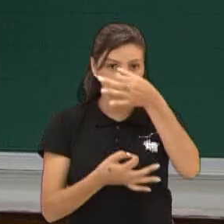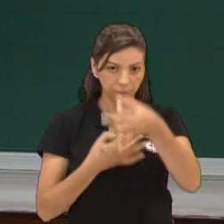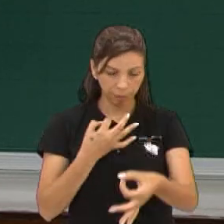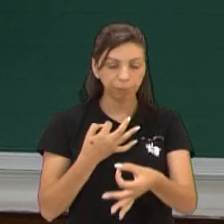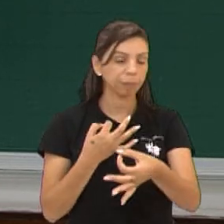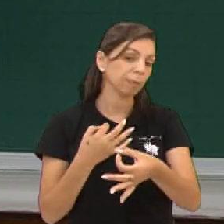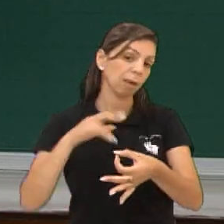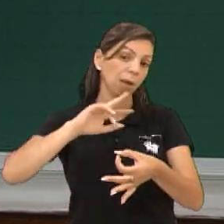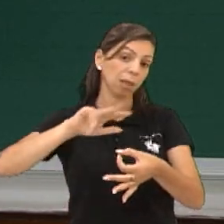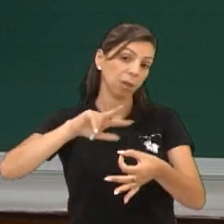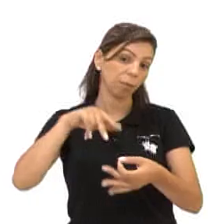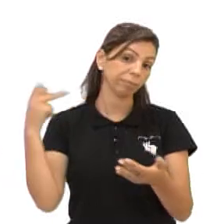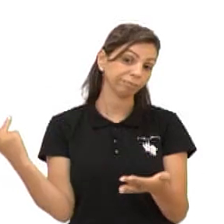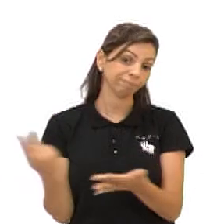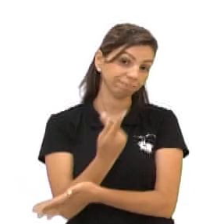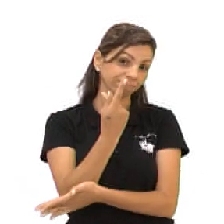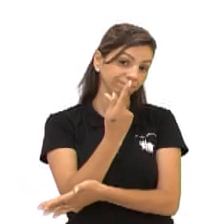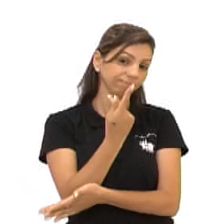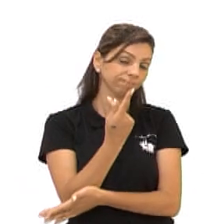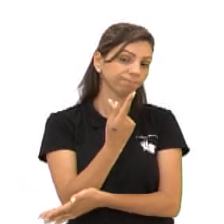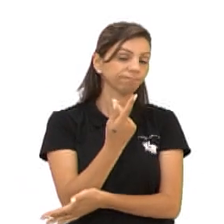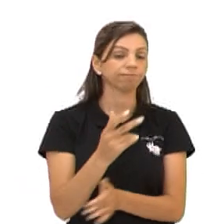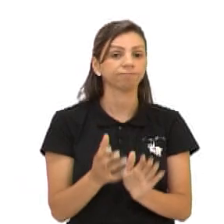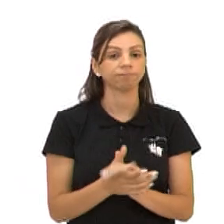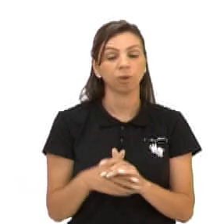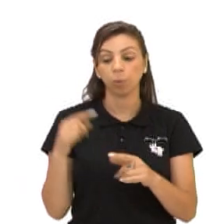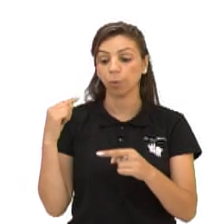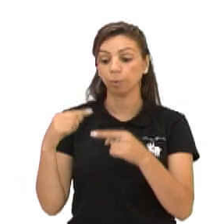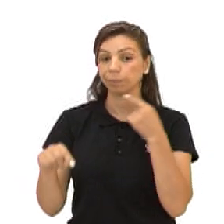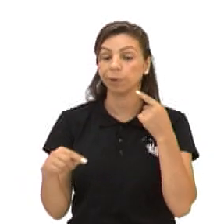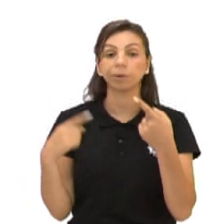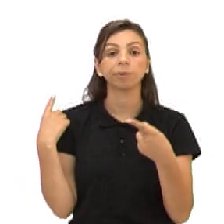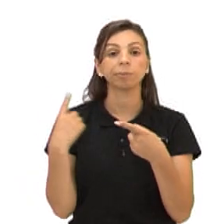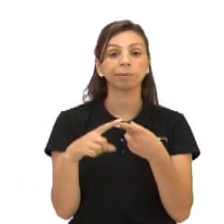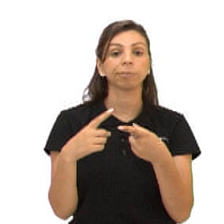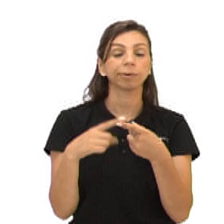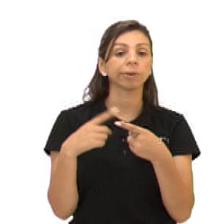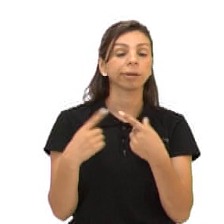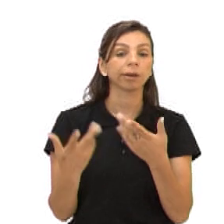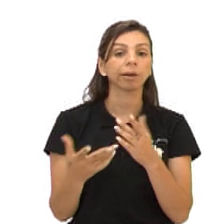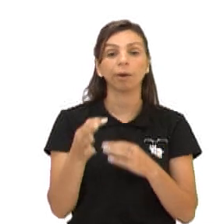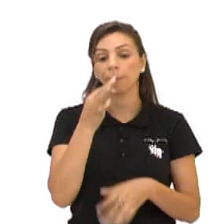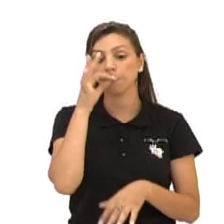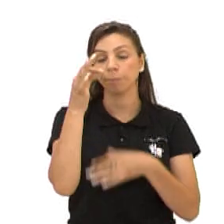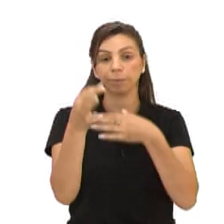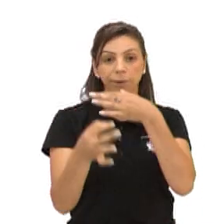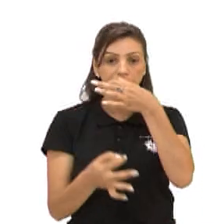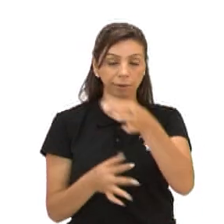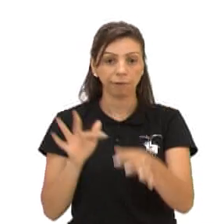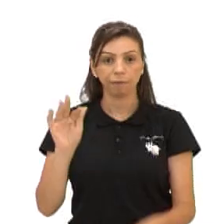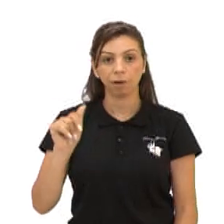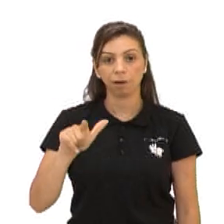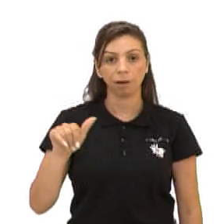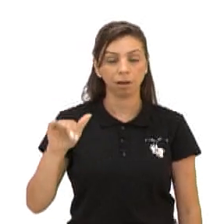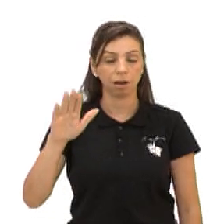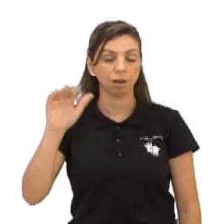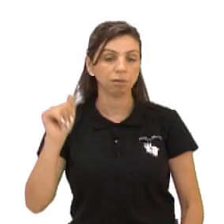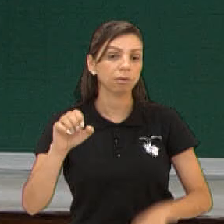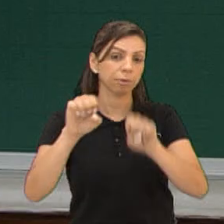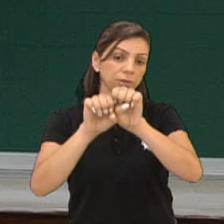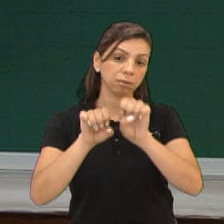juízo que não é válido porque isso a falácia ela nada mais é do que uma estrutura